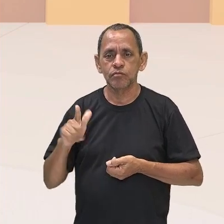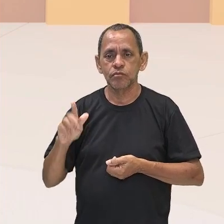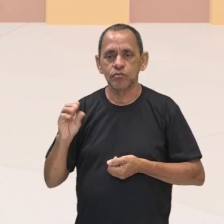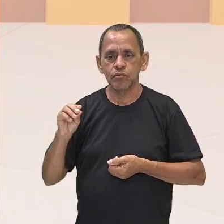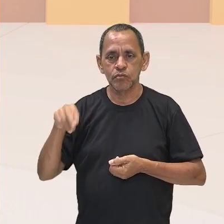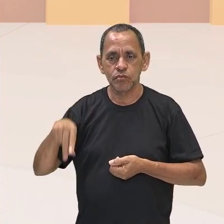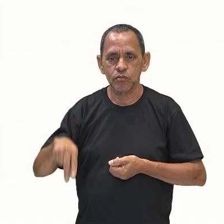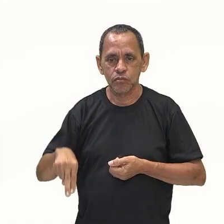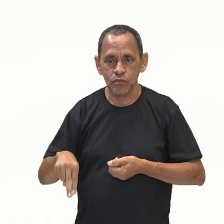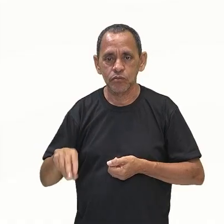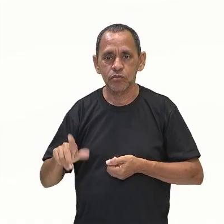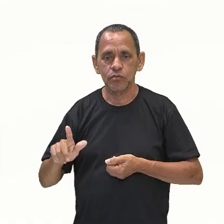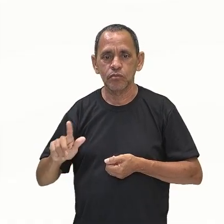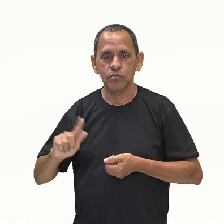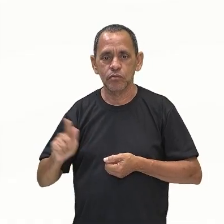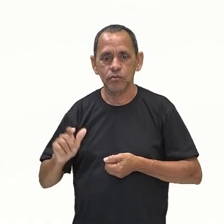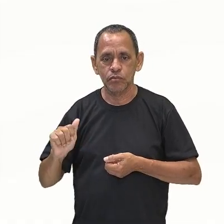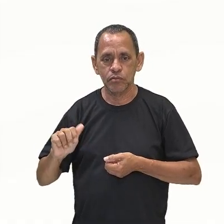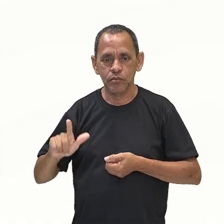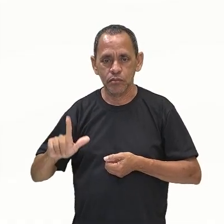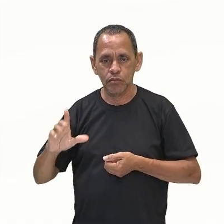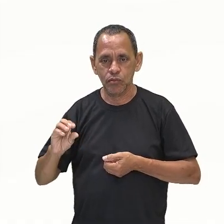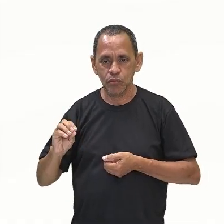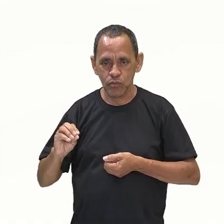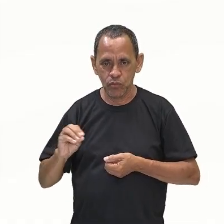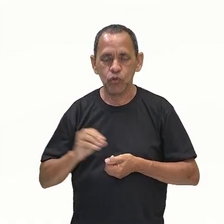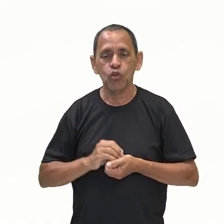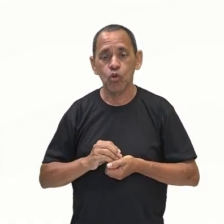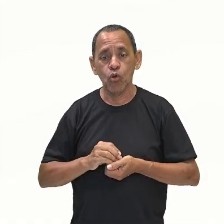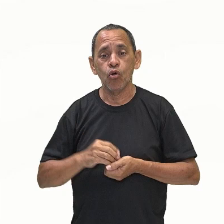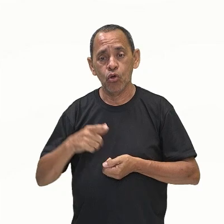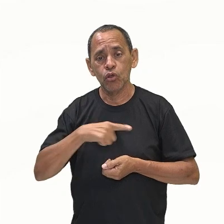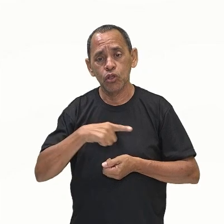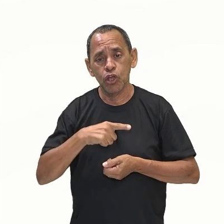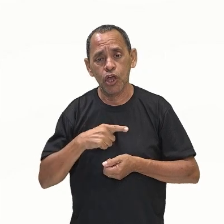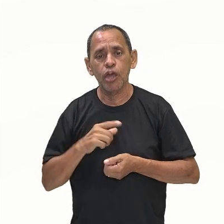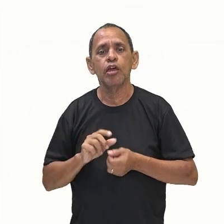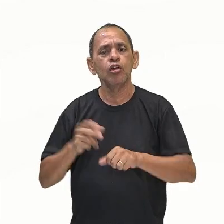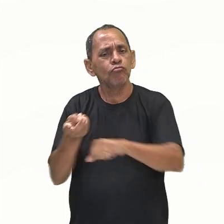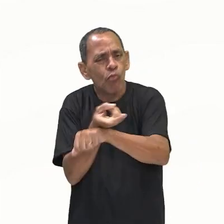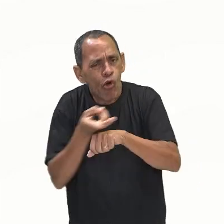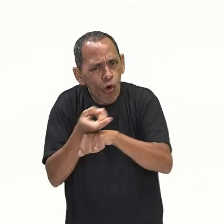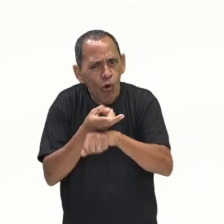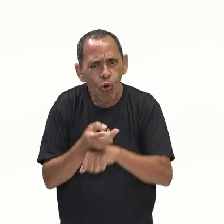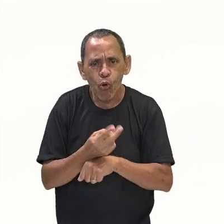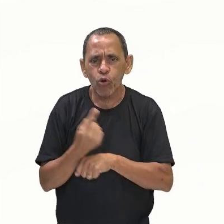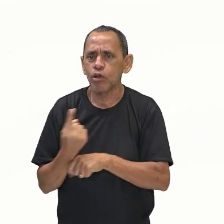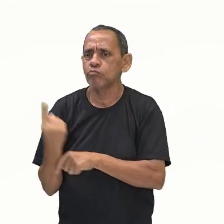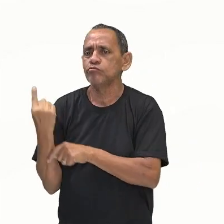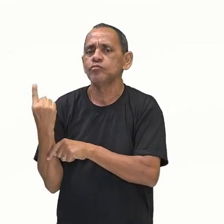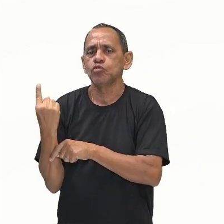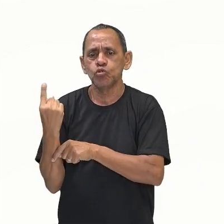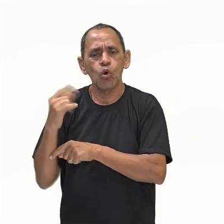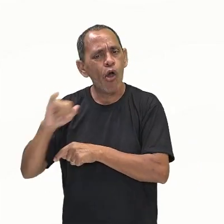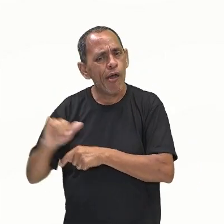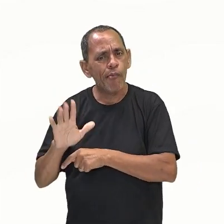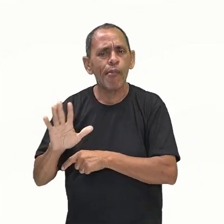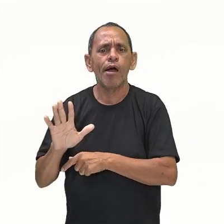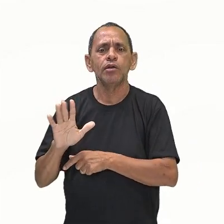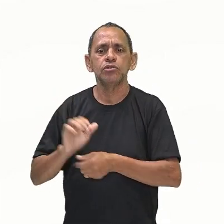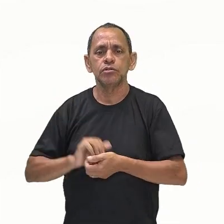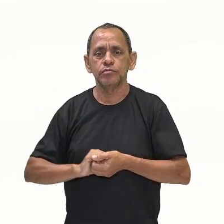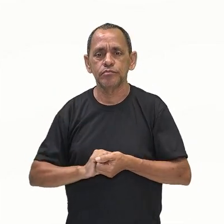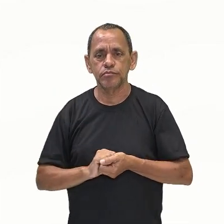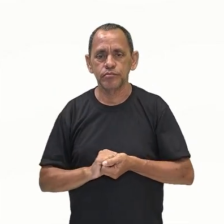Francisco de Orellana. Olha só. Então eu tenho a expedição que esses dois vão fazer juntos, buscando descer todo o